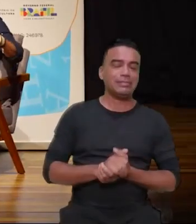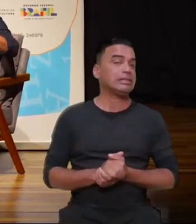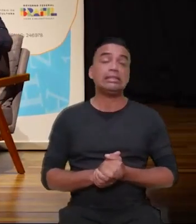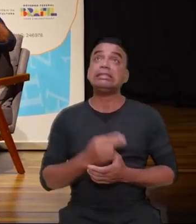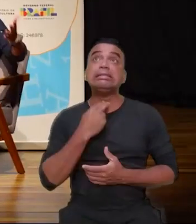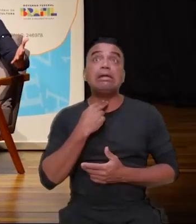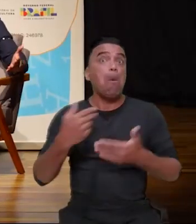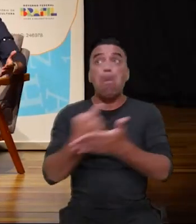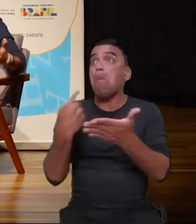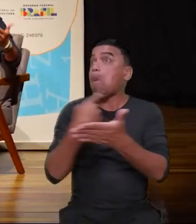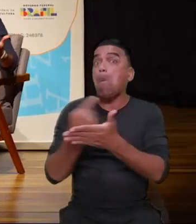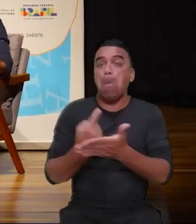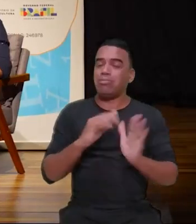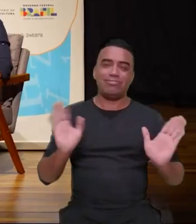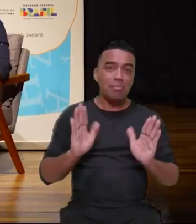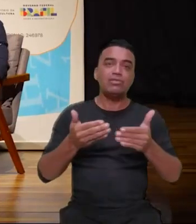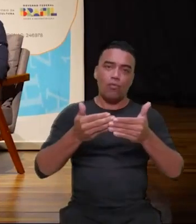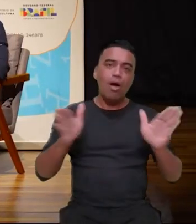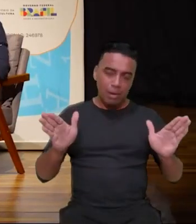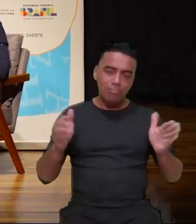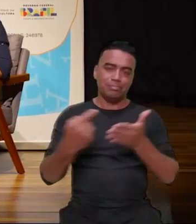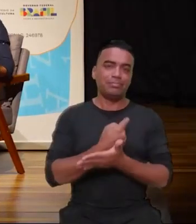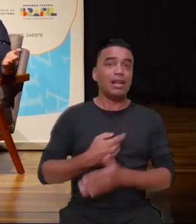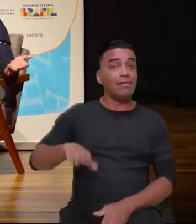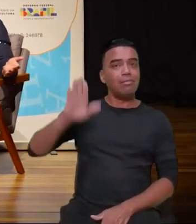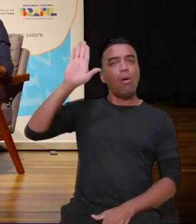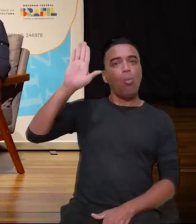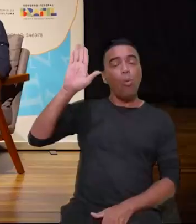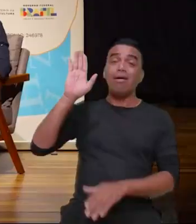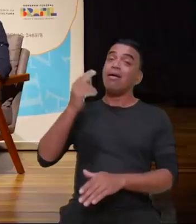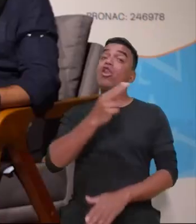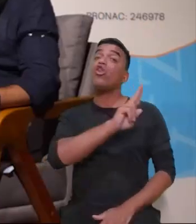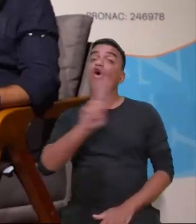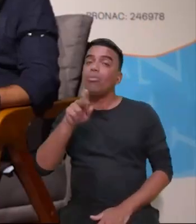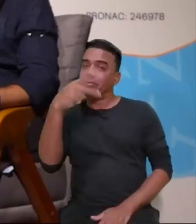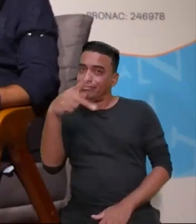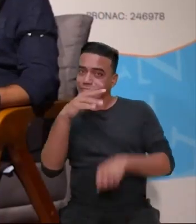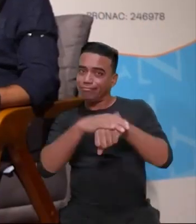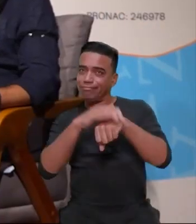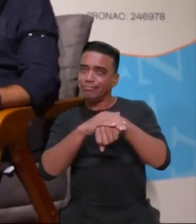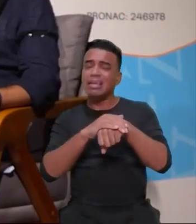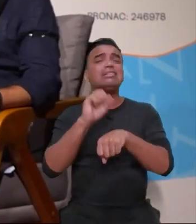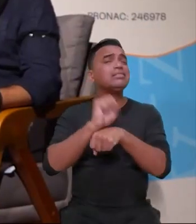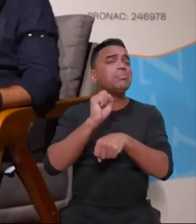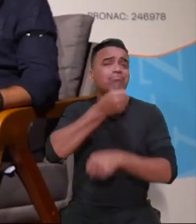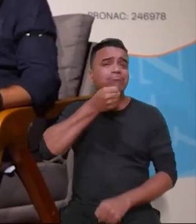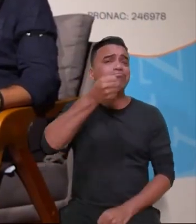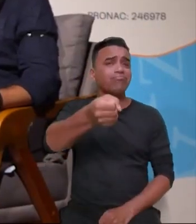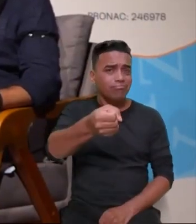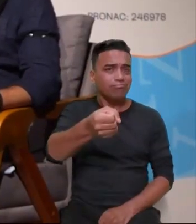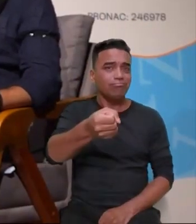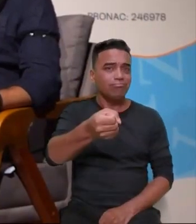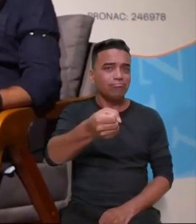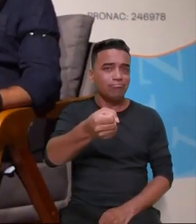dá para abrir para muitas perguntas, mas eu vou abrir. É só levantar a mão, se apresentar. Pedimos para esperar o microfone